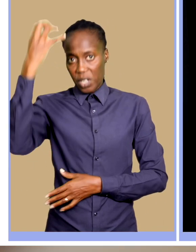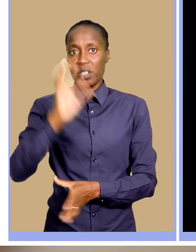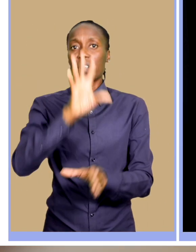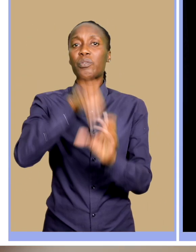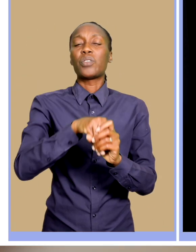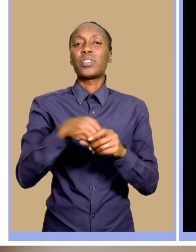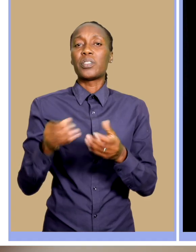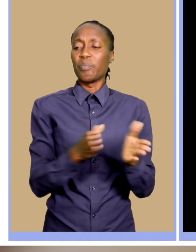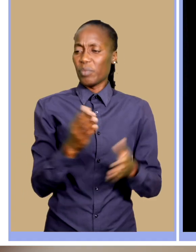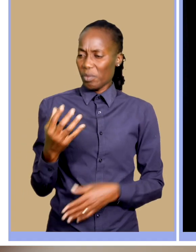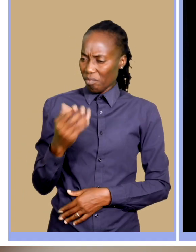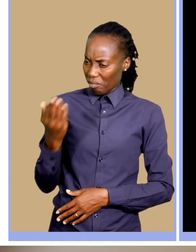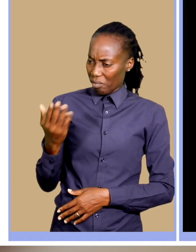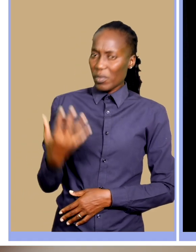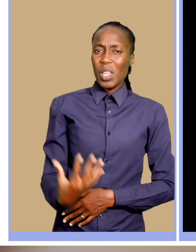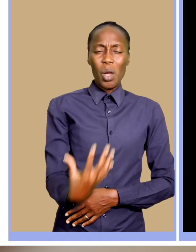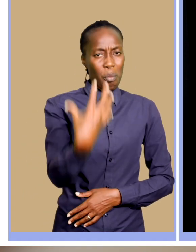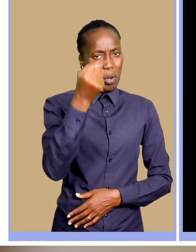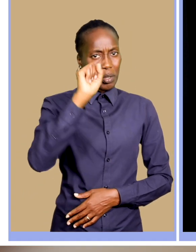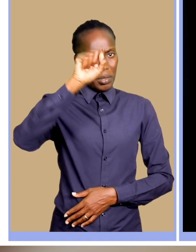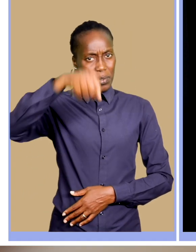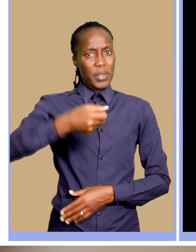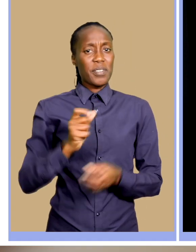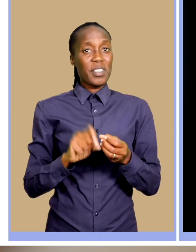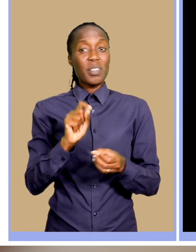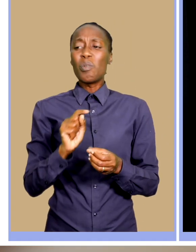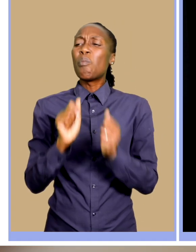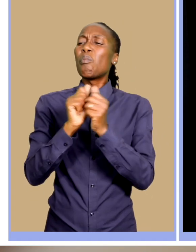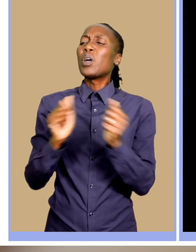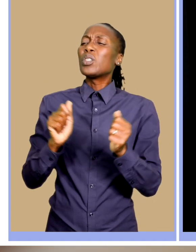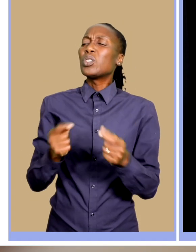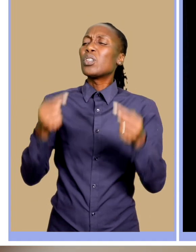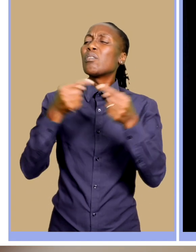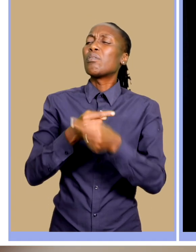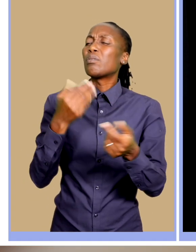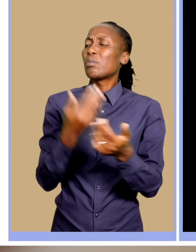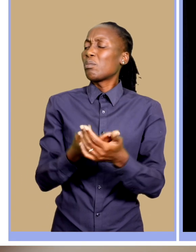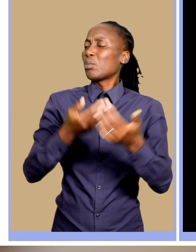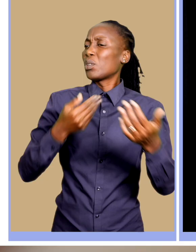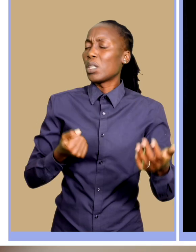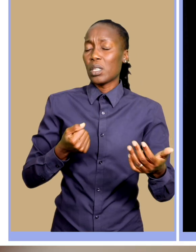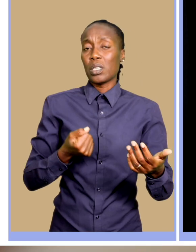feito isso, mas o que é que está a falhar? Porque nós sabemos que precisamos